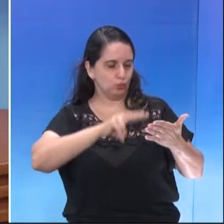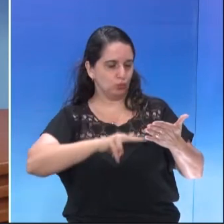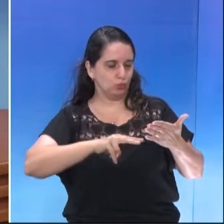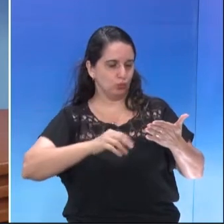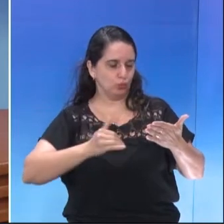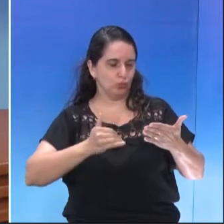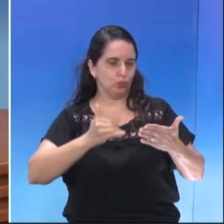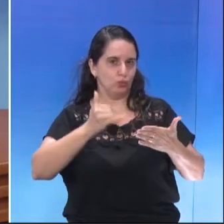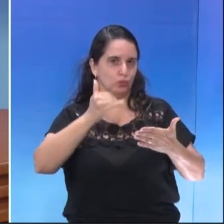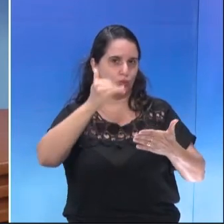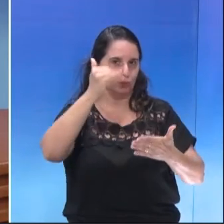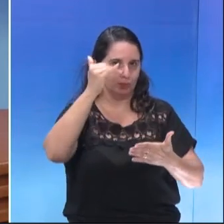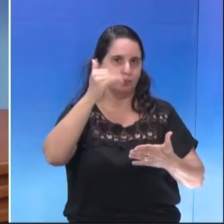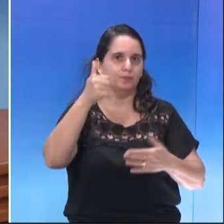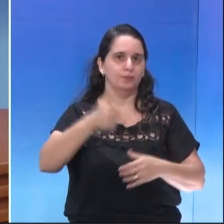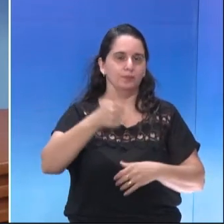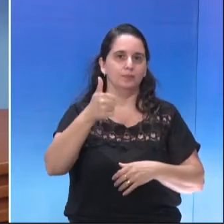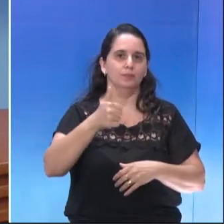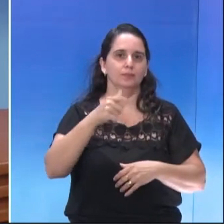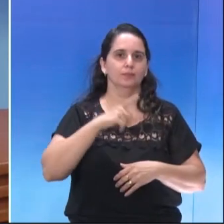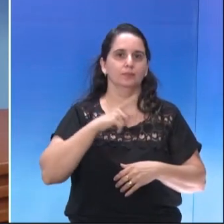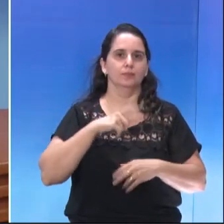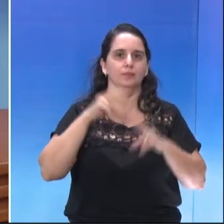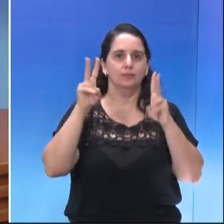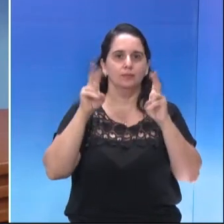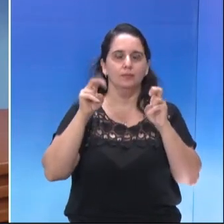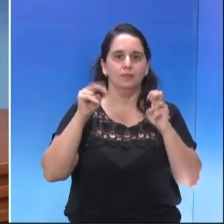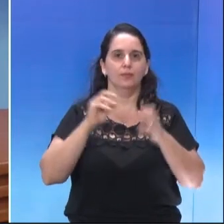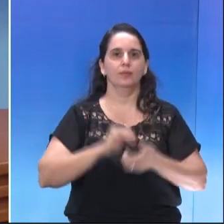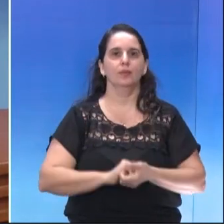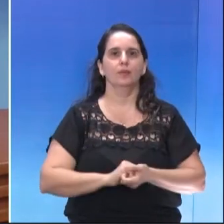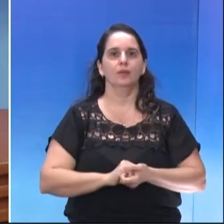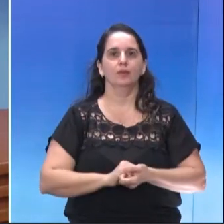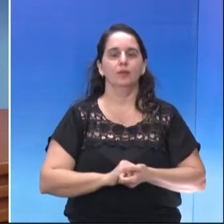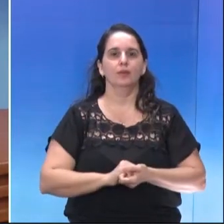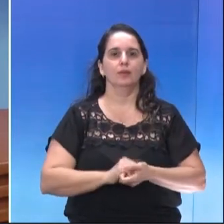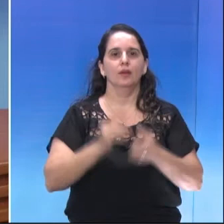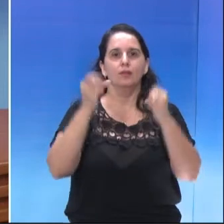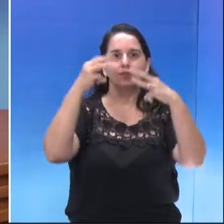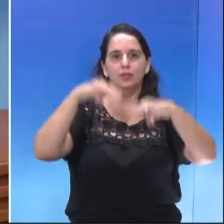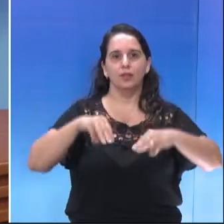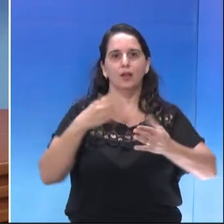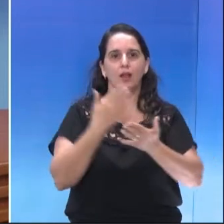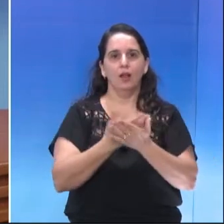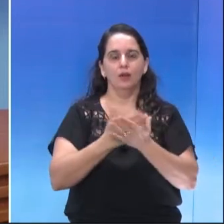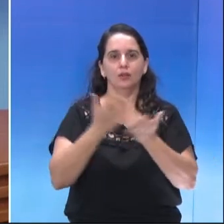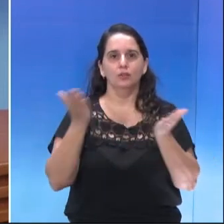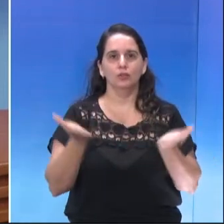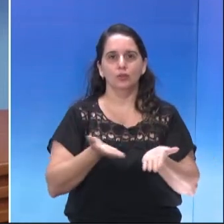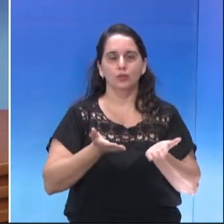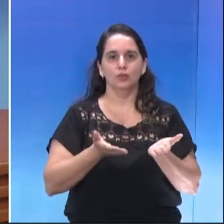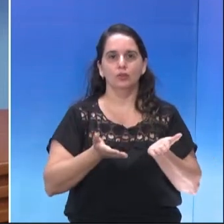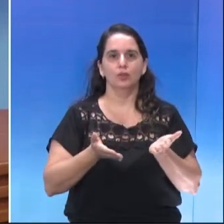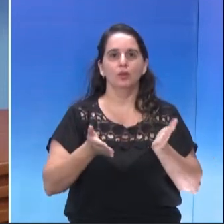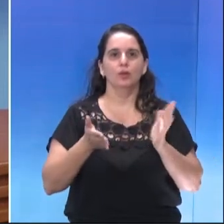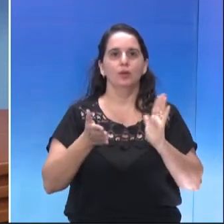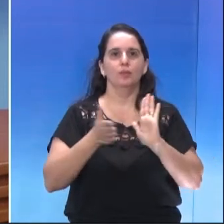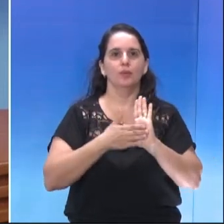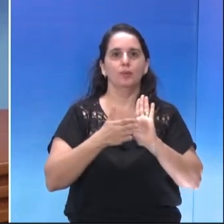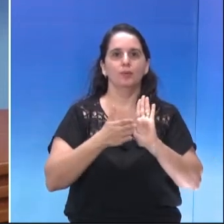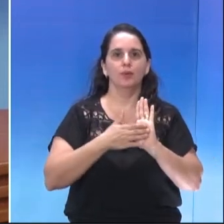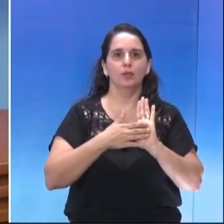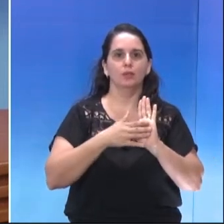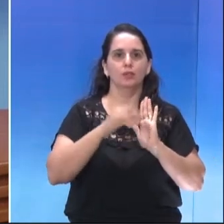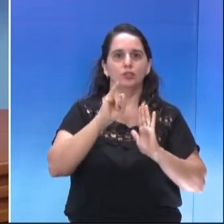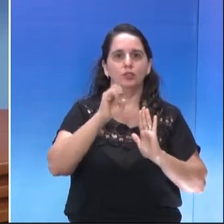esse aprofundamento que você tem da sua temática. Então, encerrando a aula de hoje, proposta de